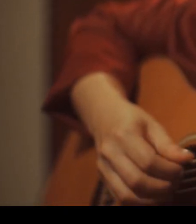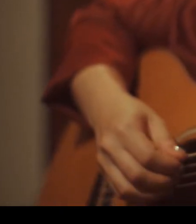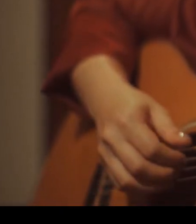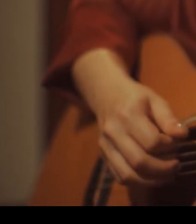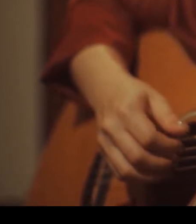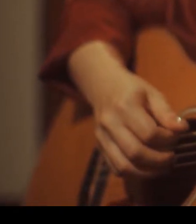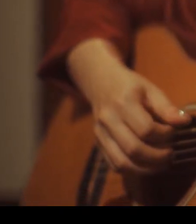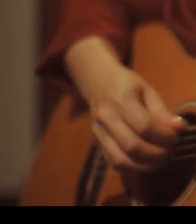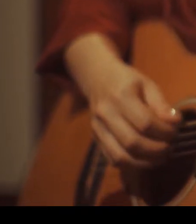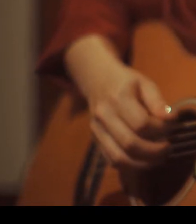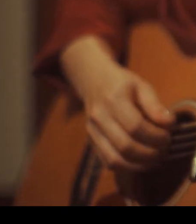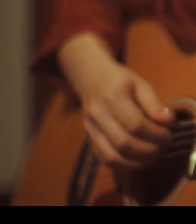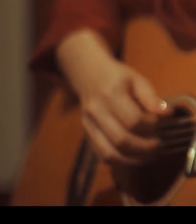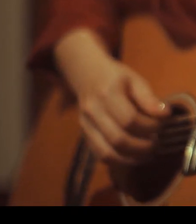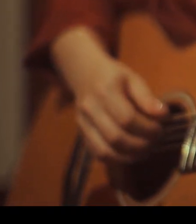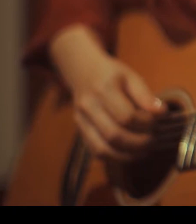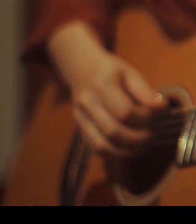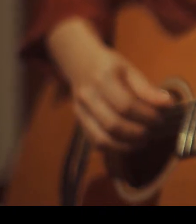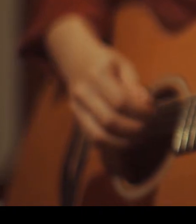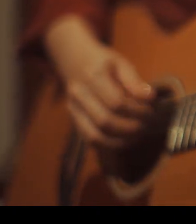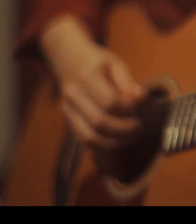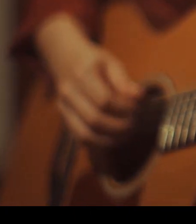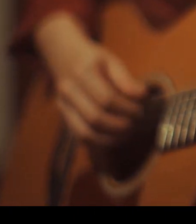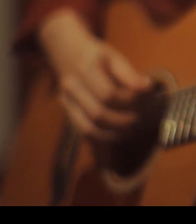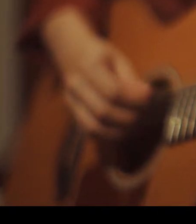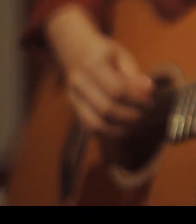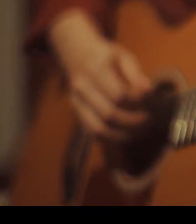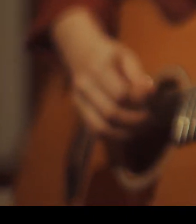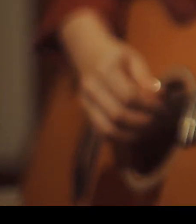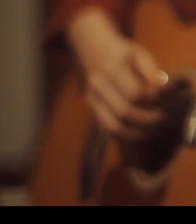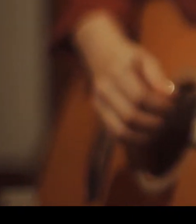Luísa toca o violão de olhos fechados com um ar sereno.